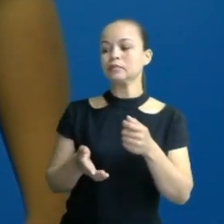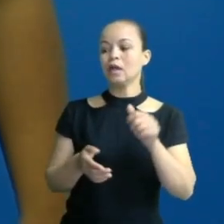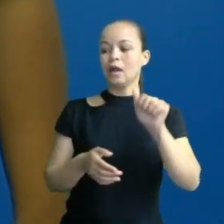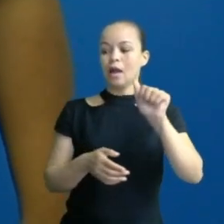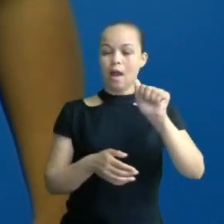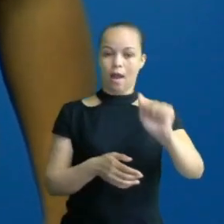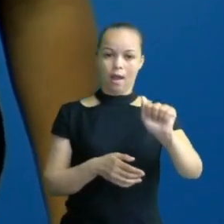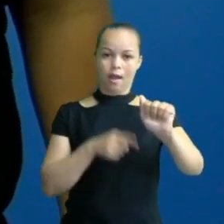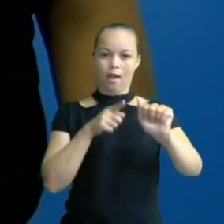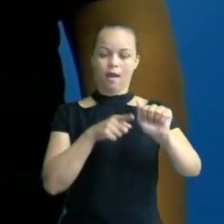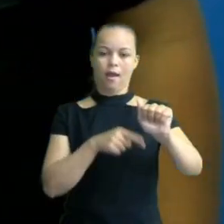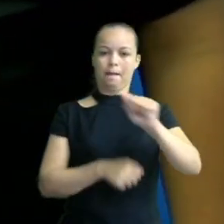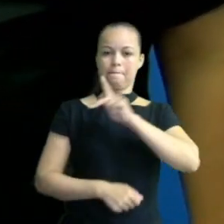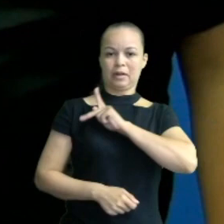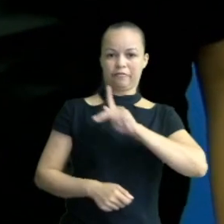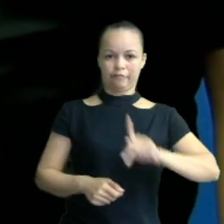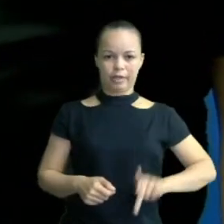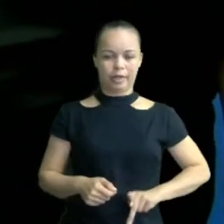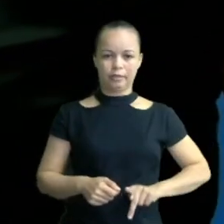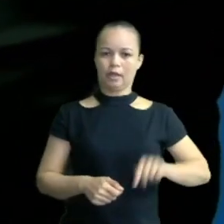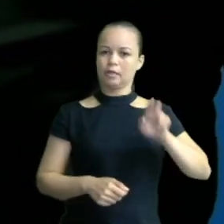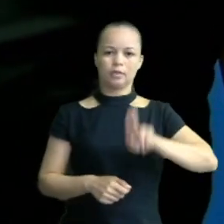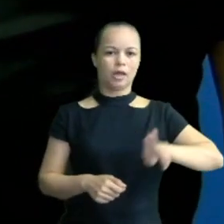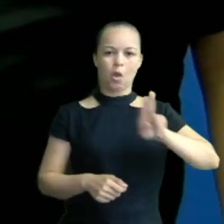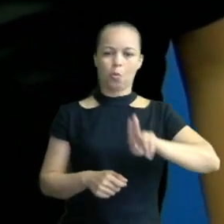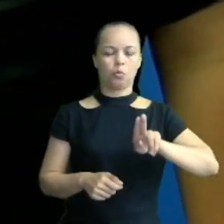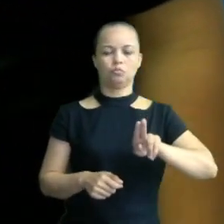não utilizaremos, tá bom?